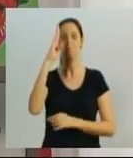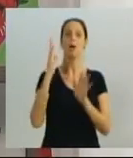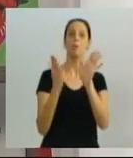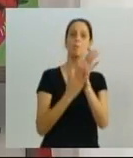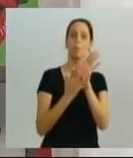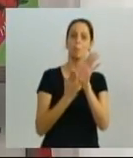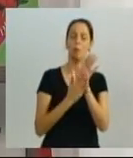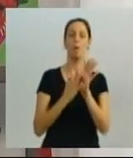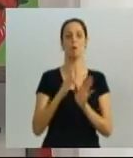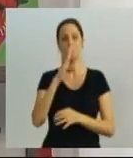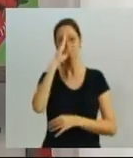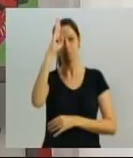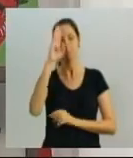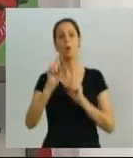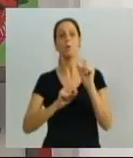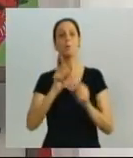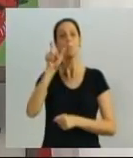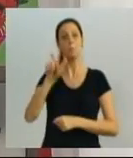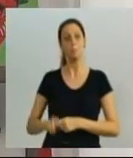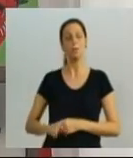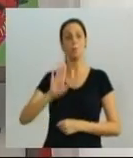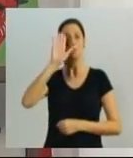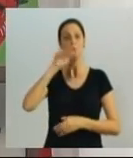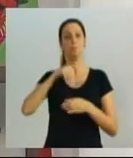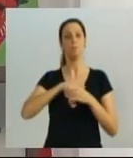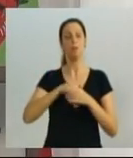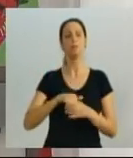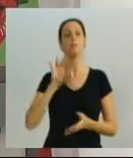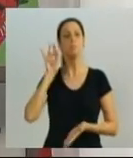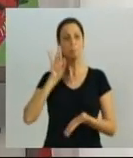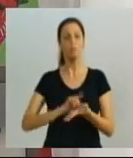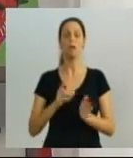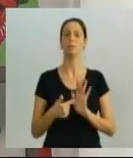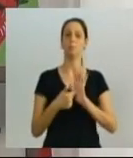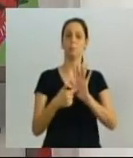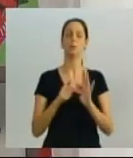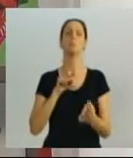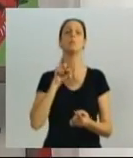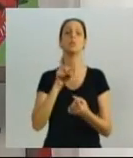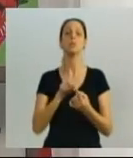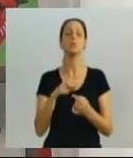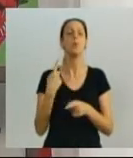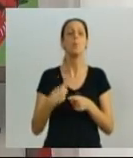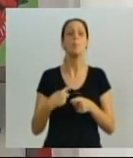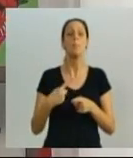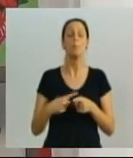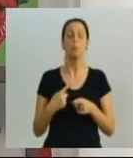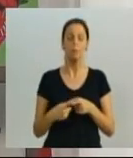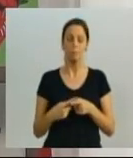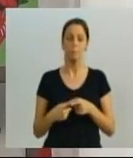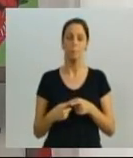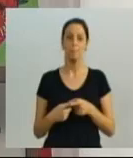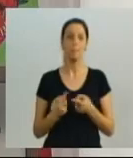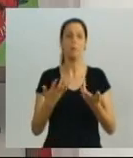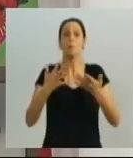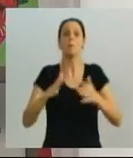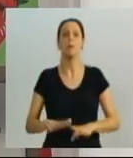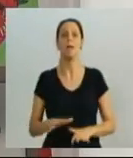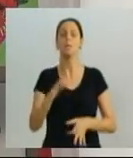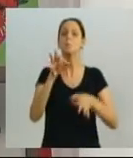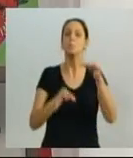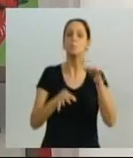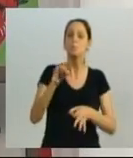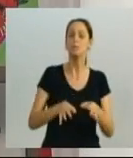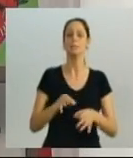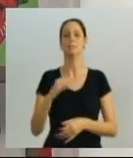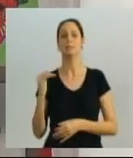propostas, o que o candidato tem a oferecer de fato. Porque, senão, E aqui não quero fazer juízo de